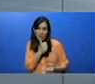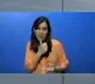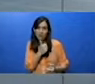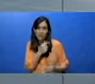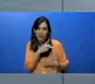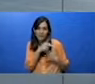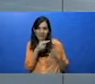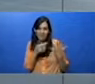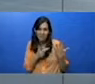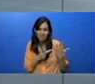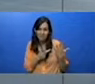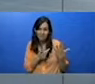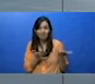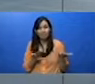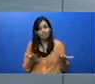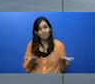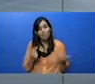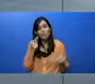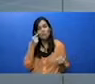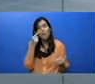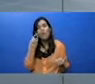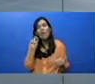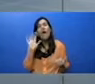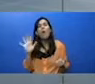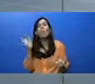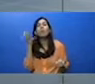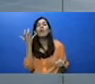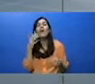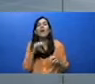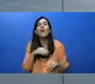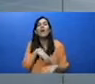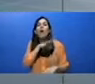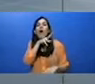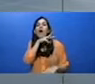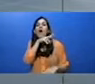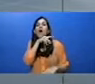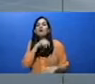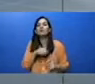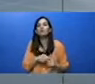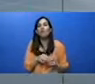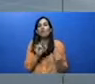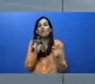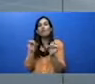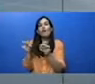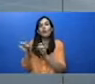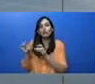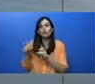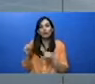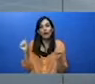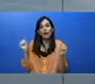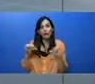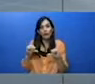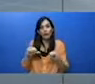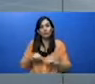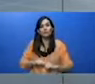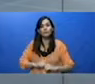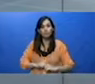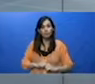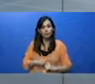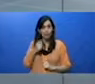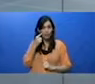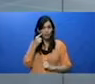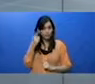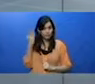espécie. Nós vamos ver o que acontece com os animais quando ocorre o tráfico de animais, tá? Olha